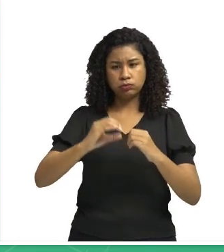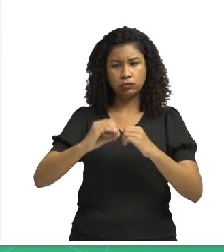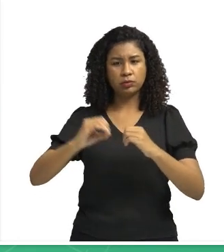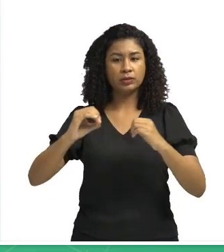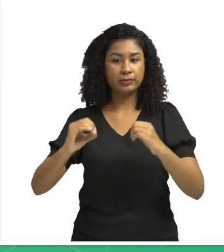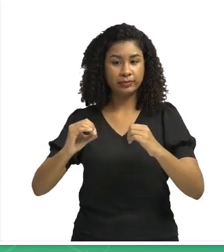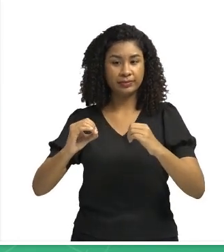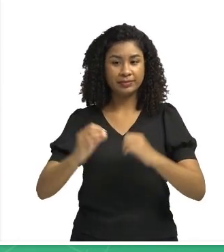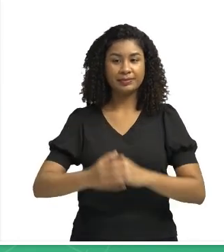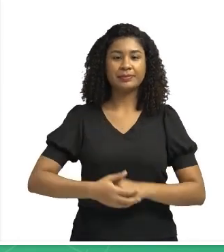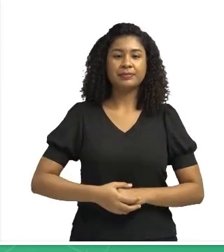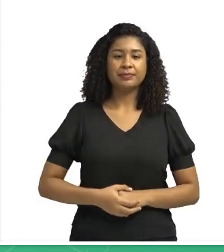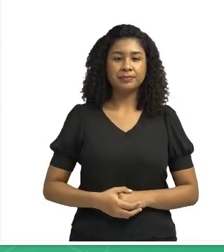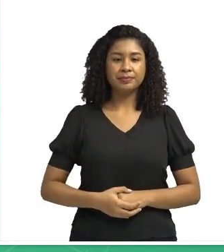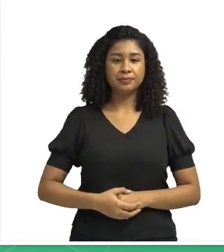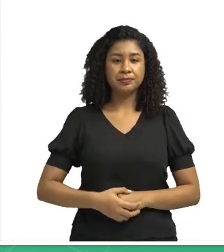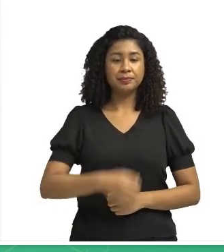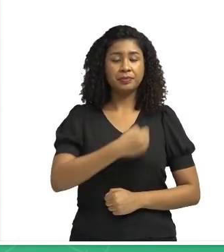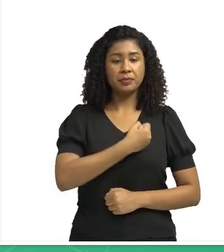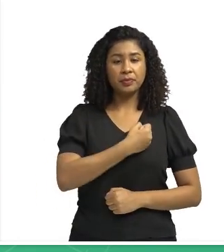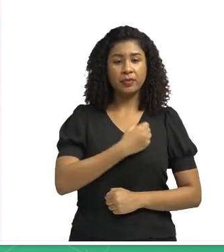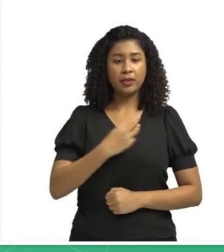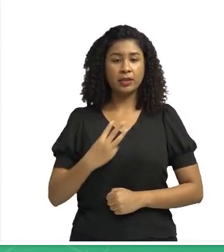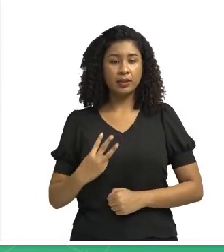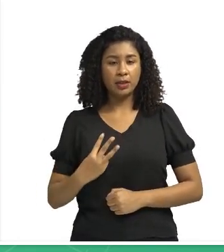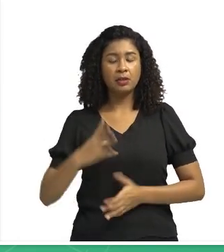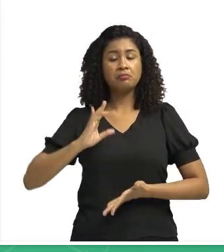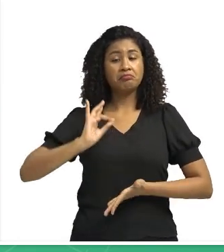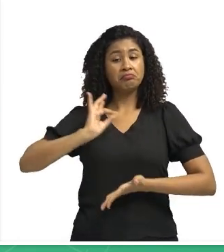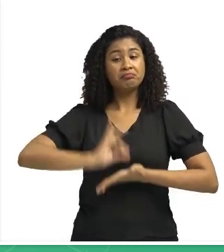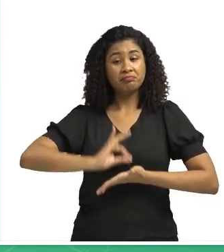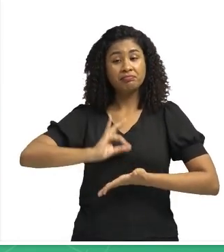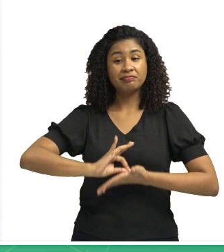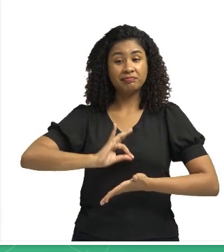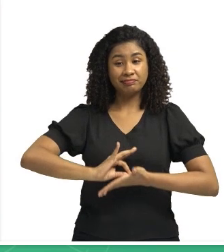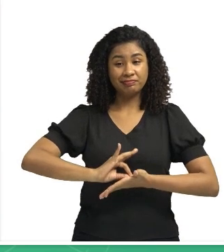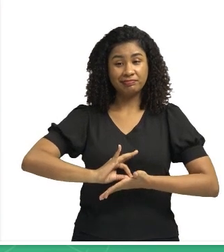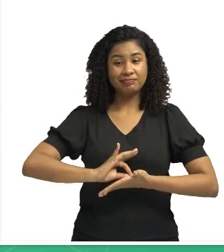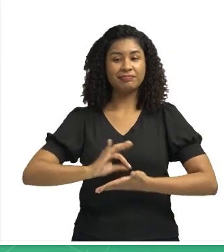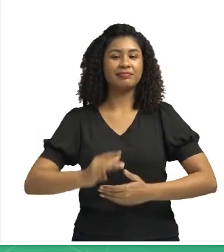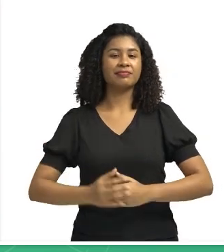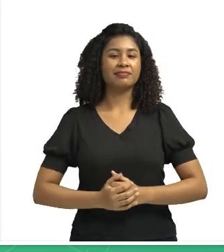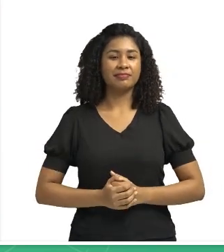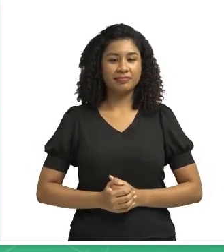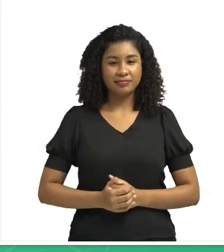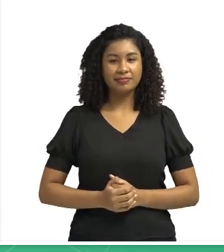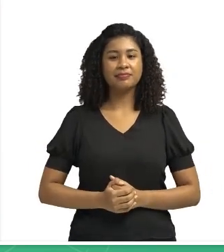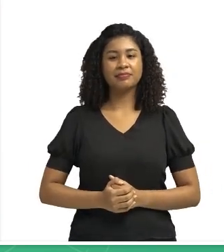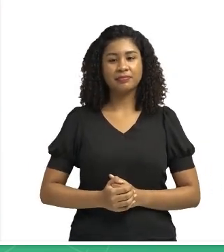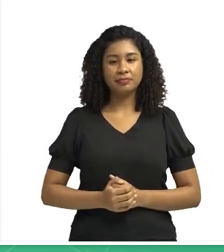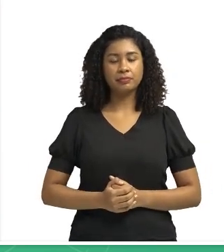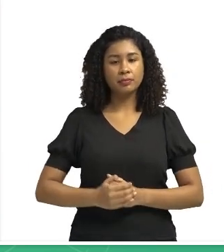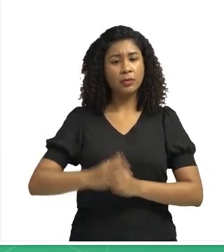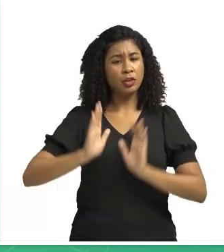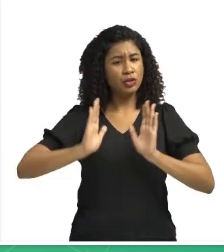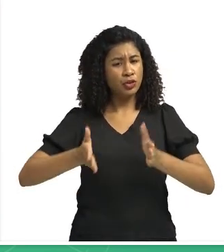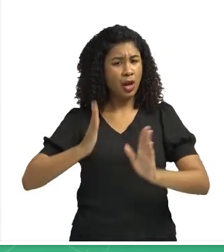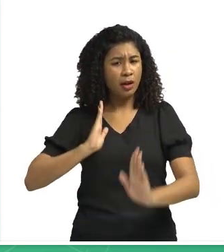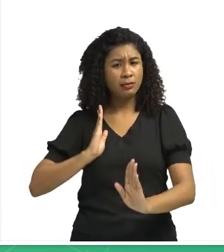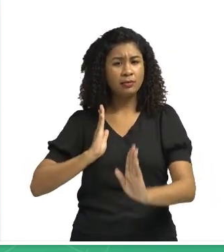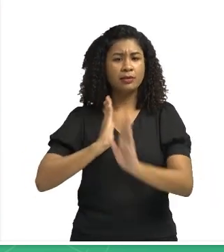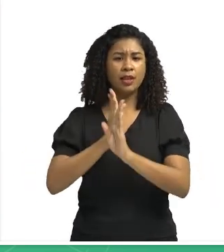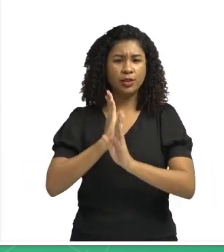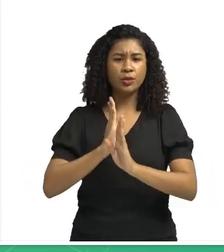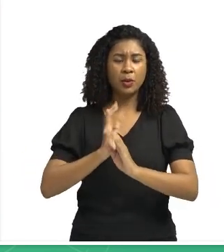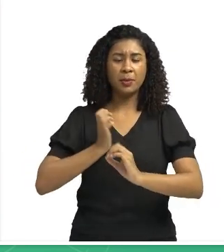a terceira afirmação, ela é verdadeira, já que se descobriu a